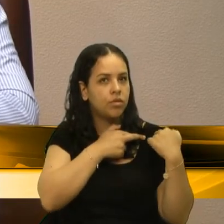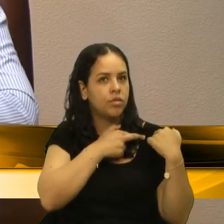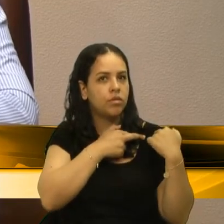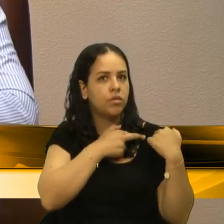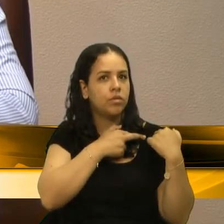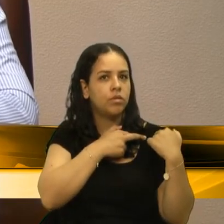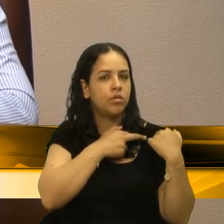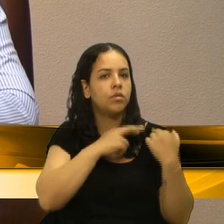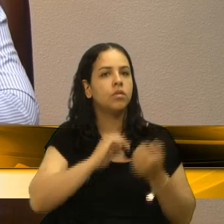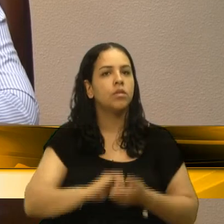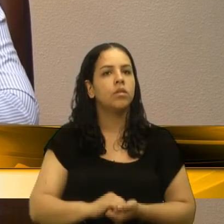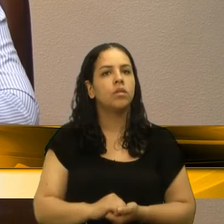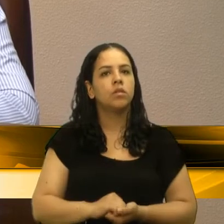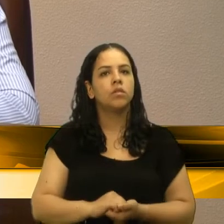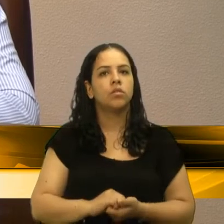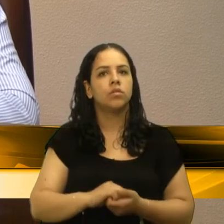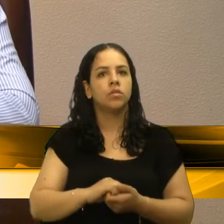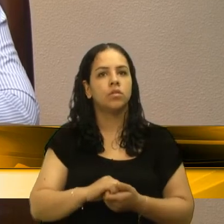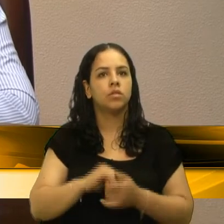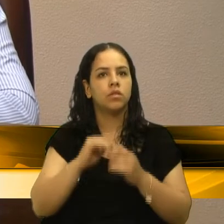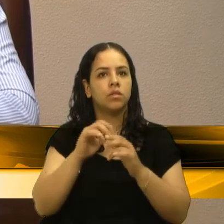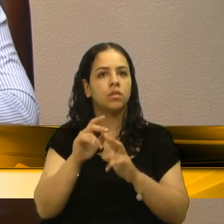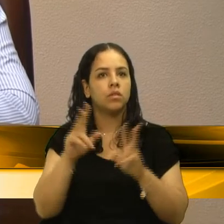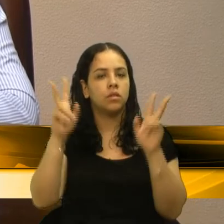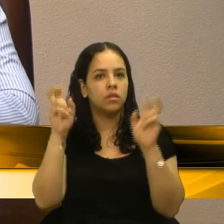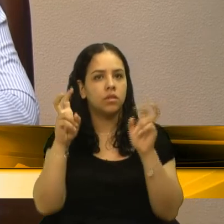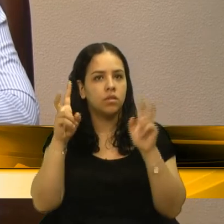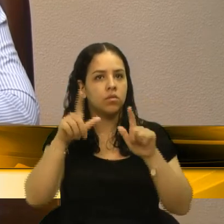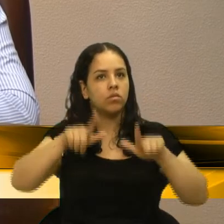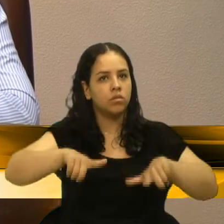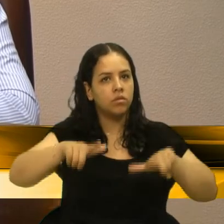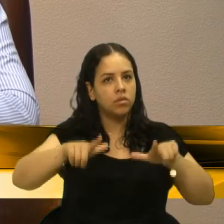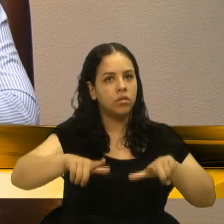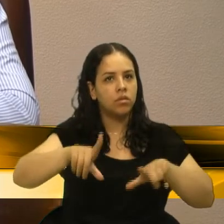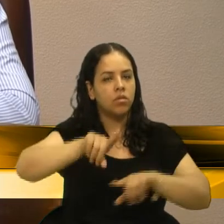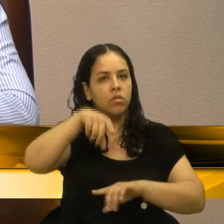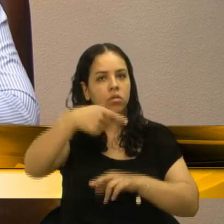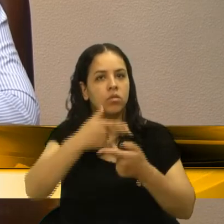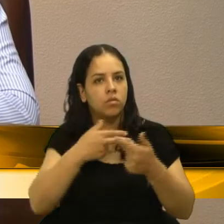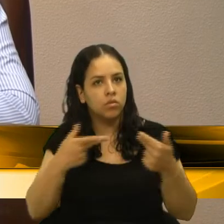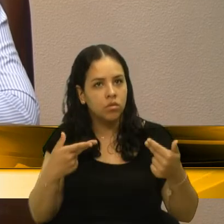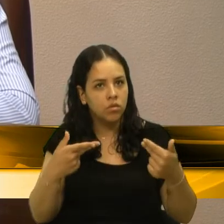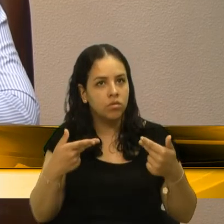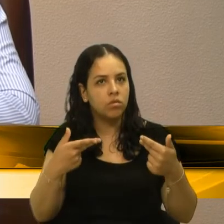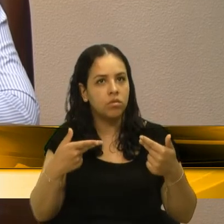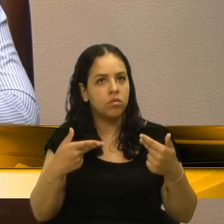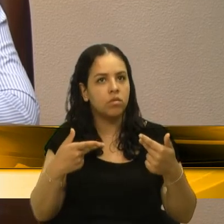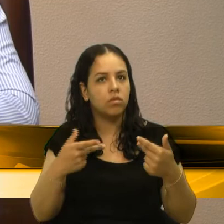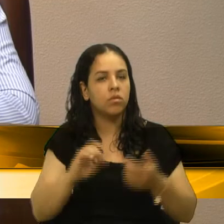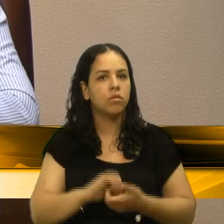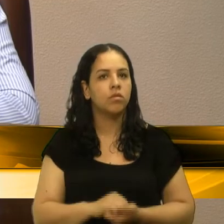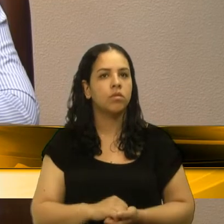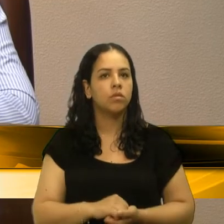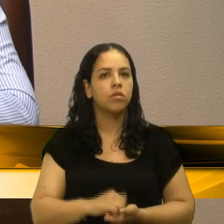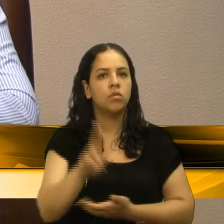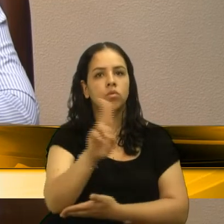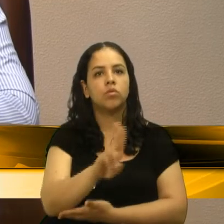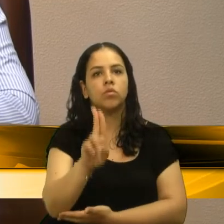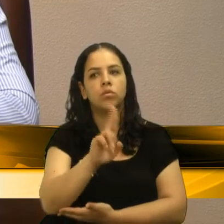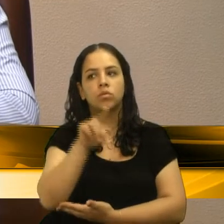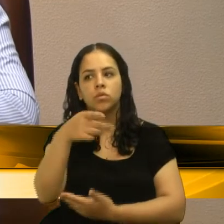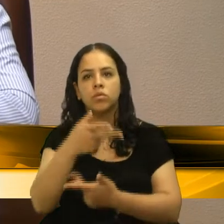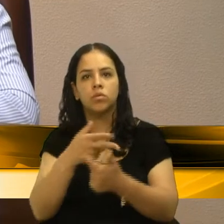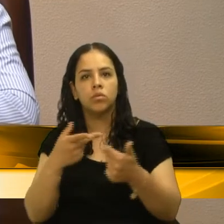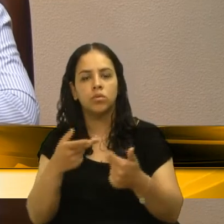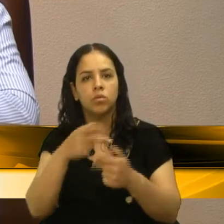respeito aos assuntos de interesse local, cabendo-lhe, entre outras, as seguintes atribuições: dispor sobre a autorização, permissão e concessão de uso de bens públicos do